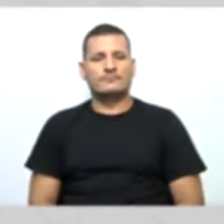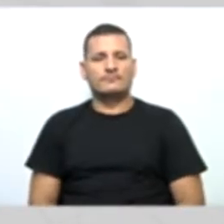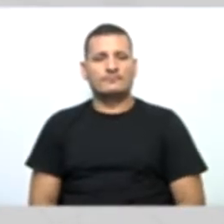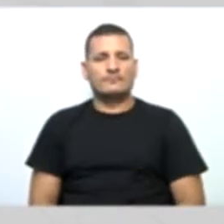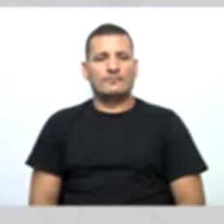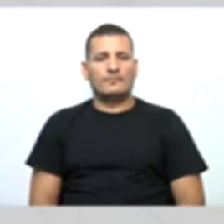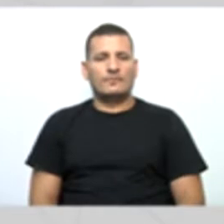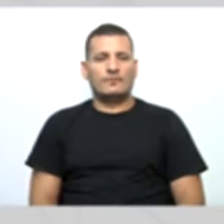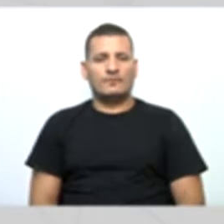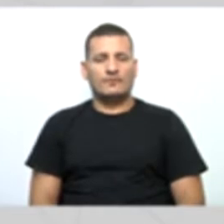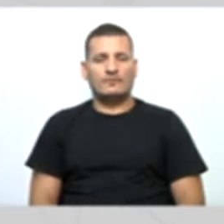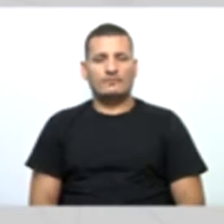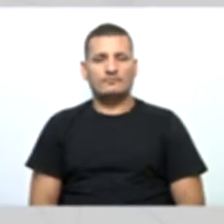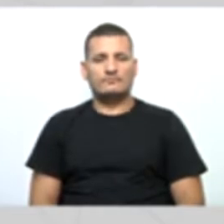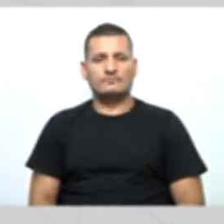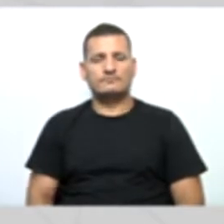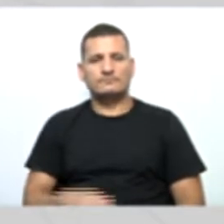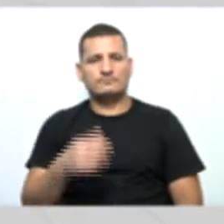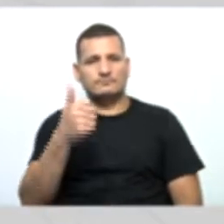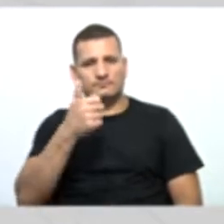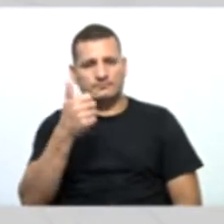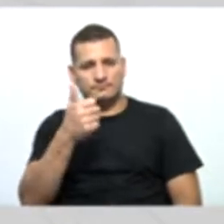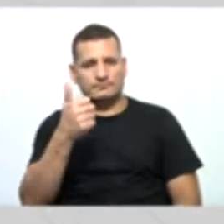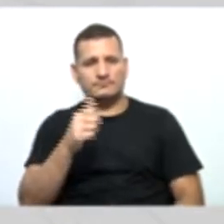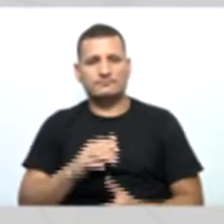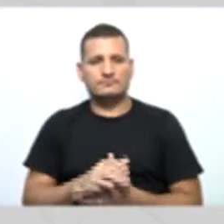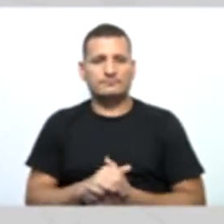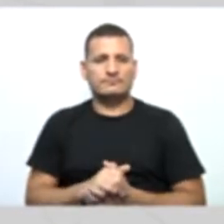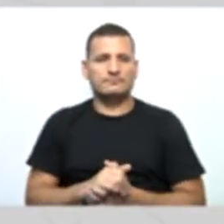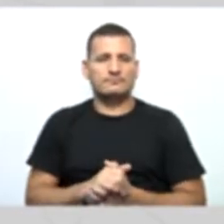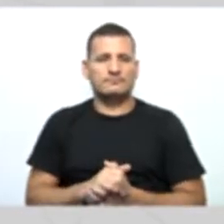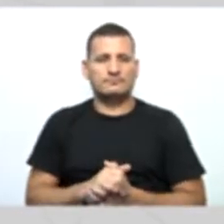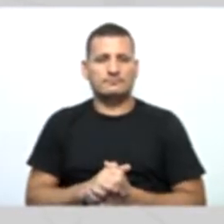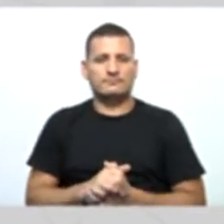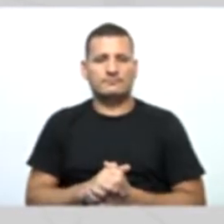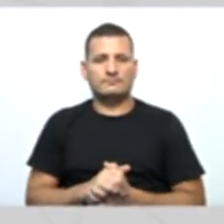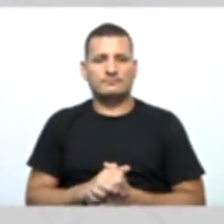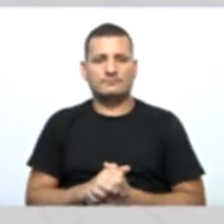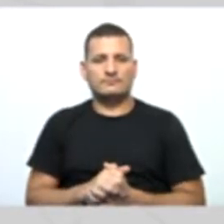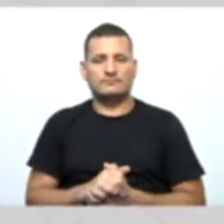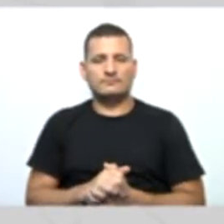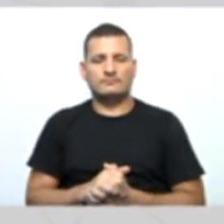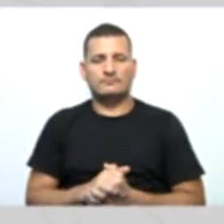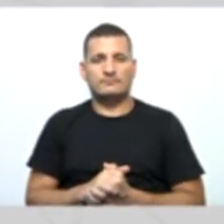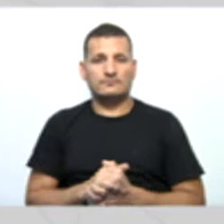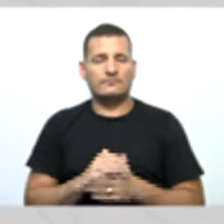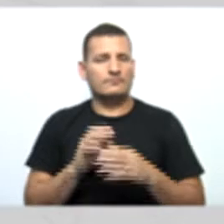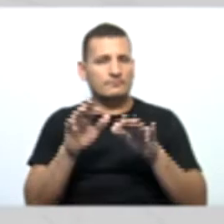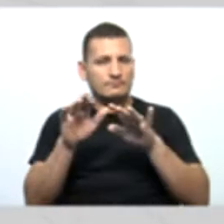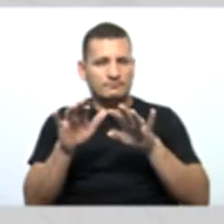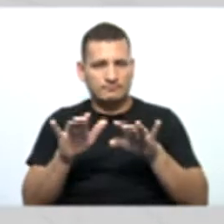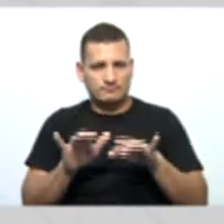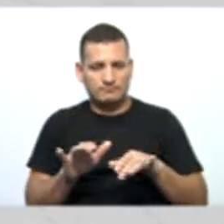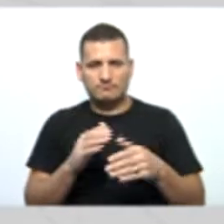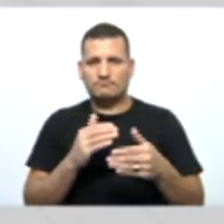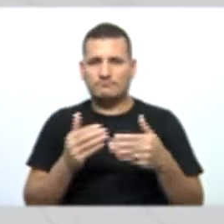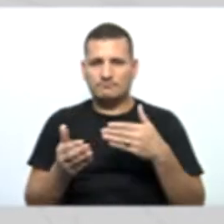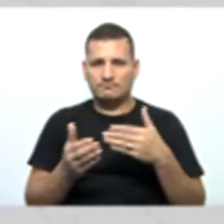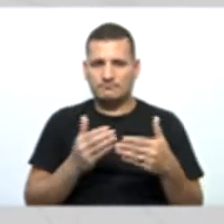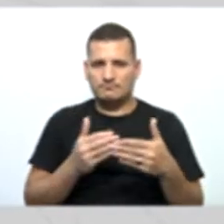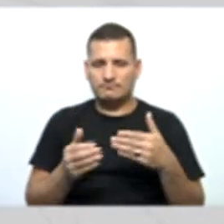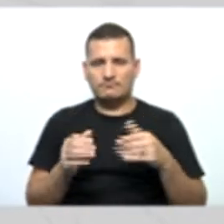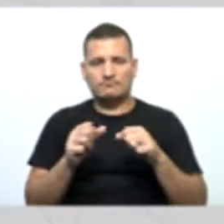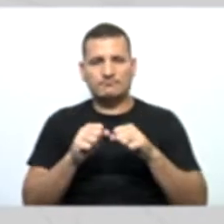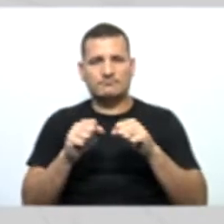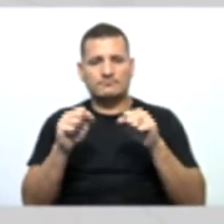Primeiro, análise de projetos de sistemas. Vamos lá. Para o desenvolvimento de qualquer sistema,